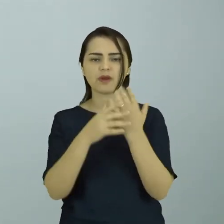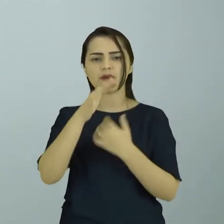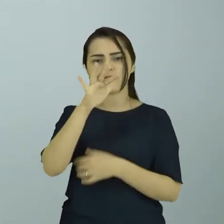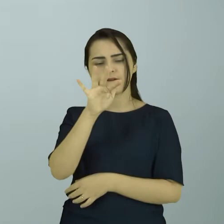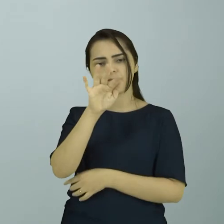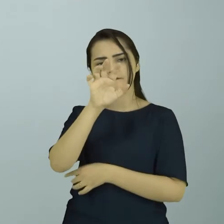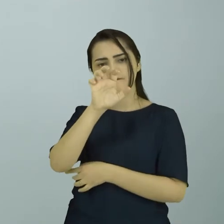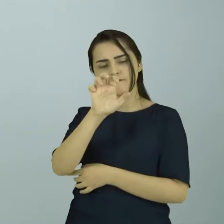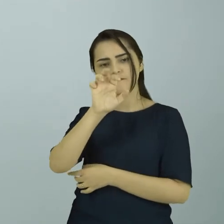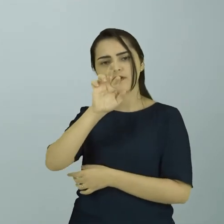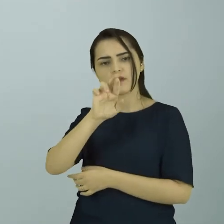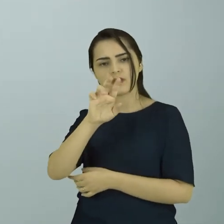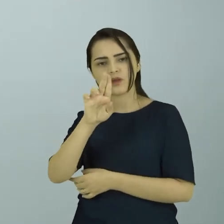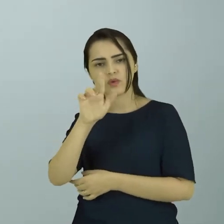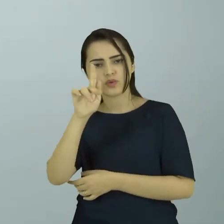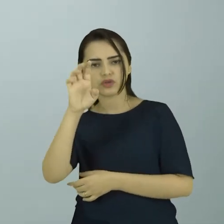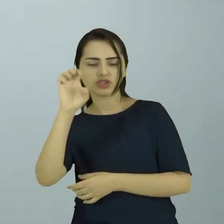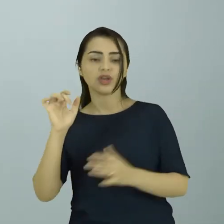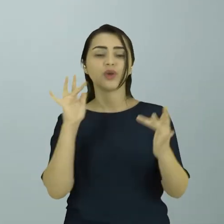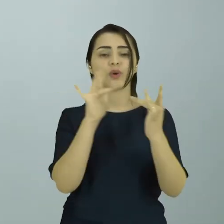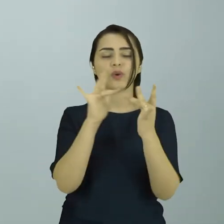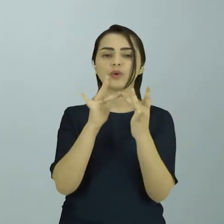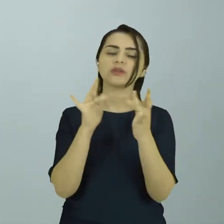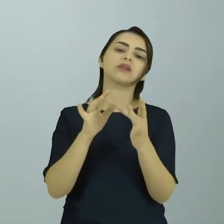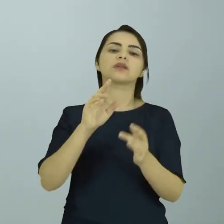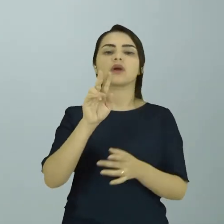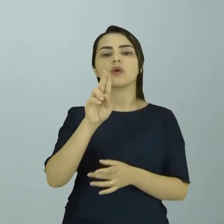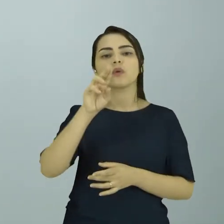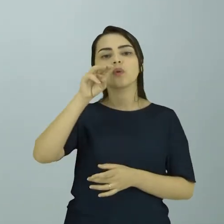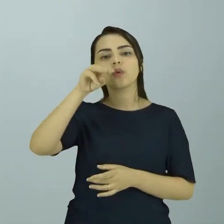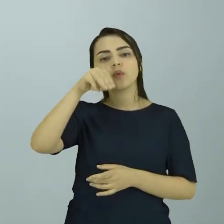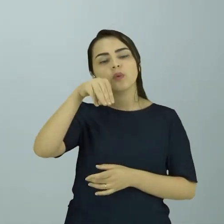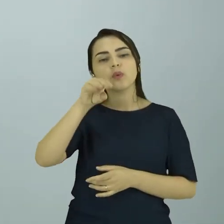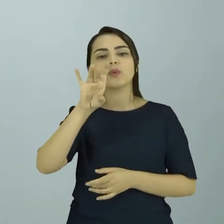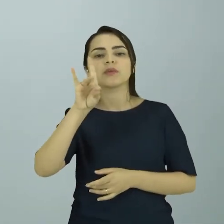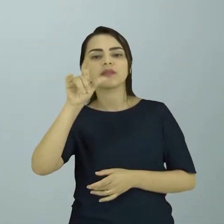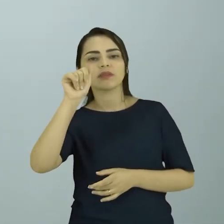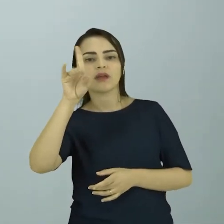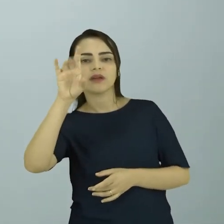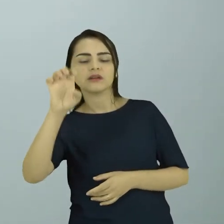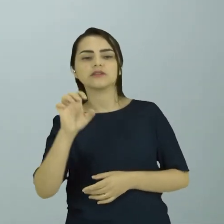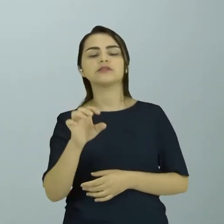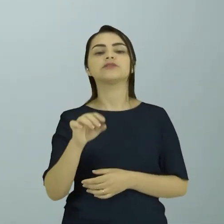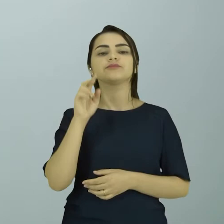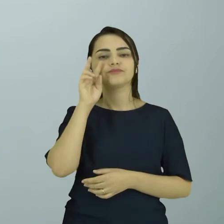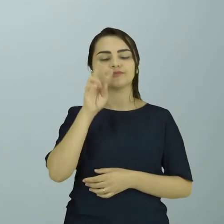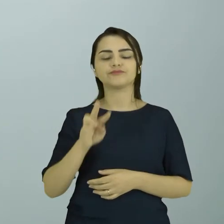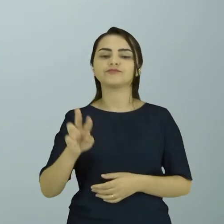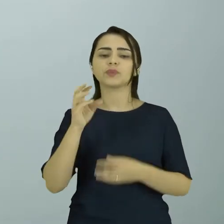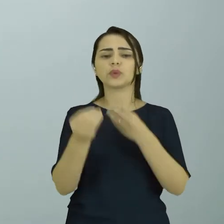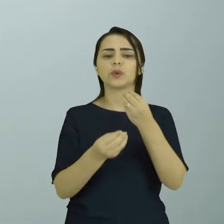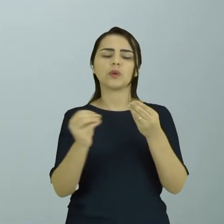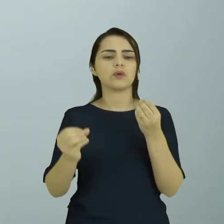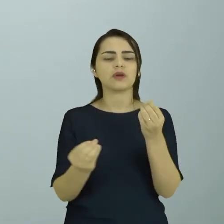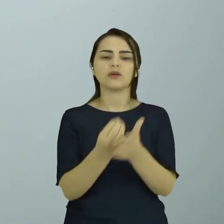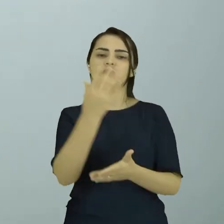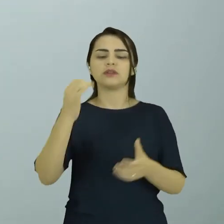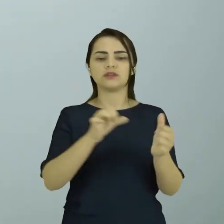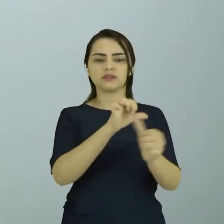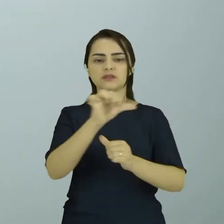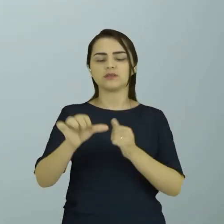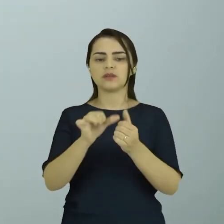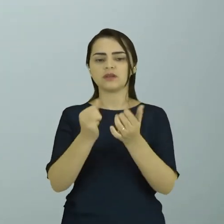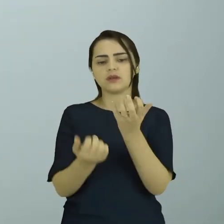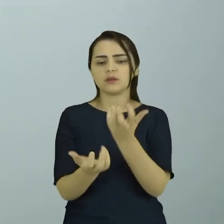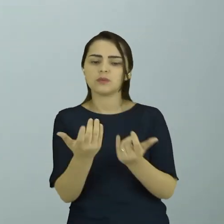do contato com a umidade. Então, nós vimos anteriormente essas transformações por meio da umidade também, do